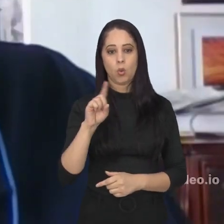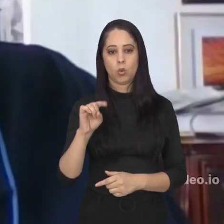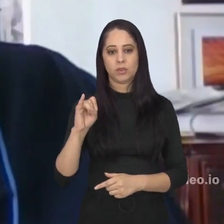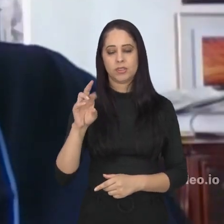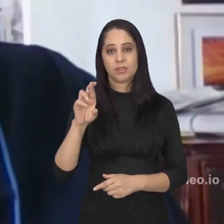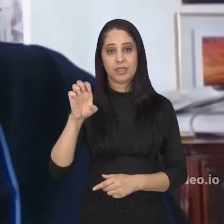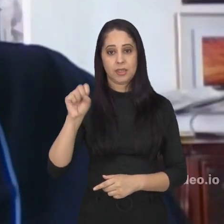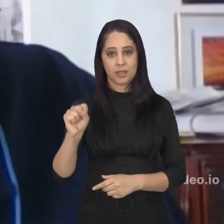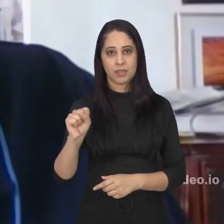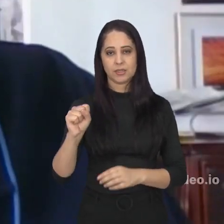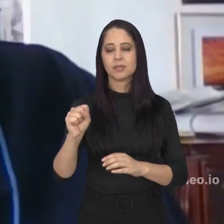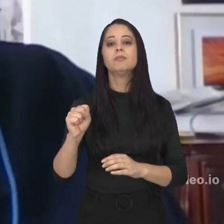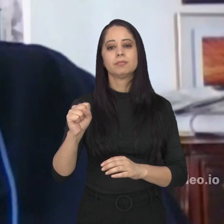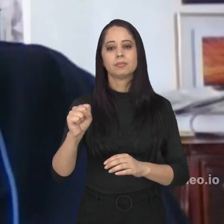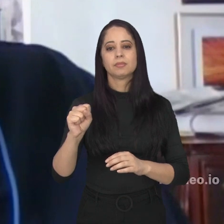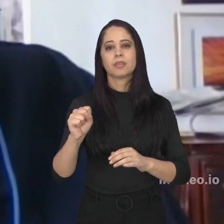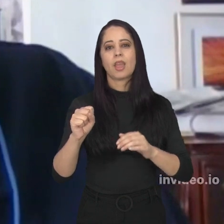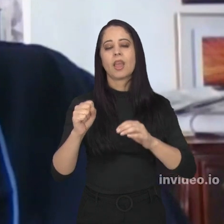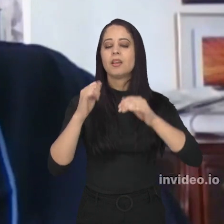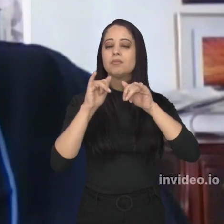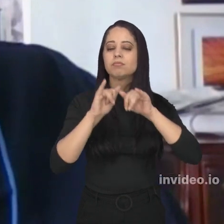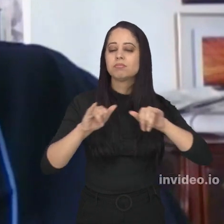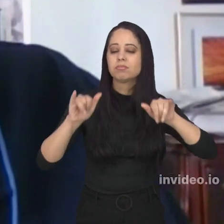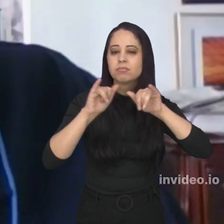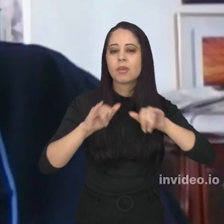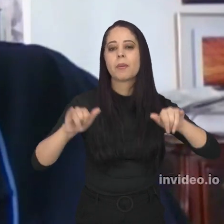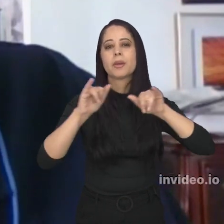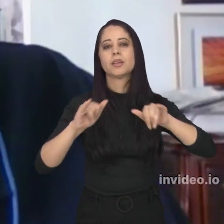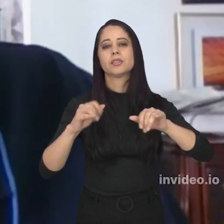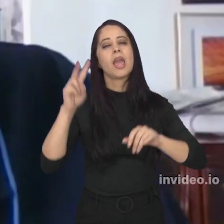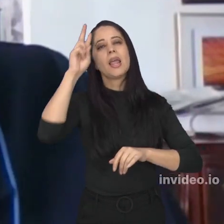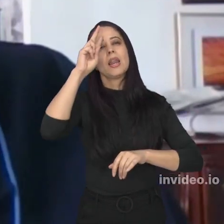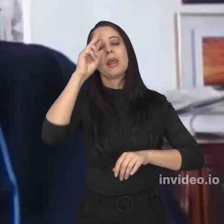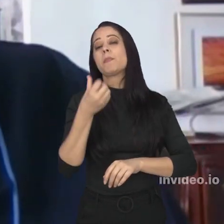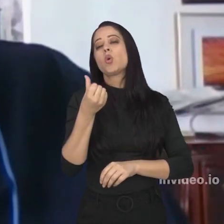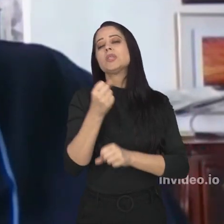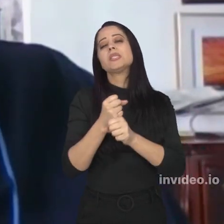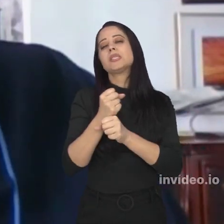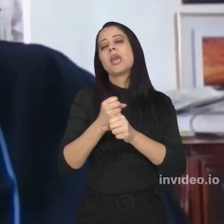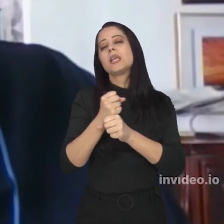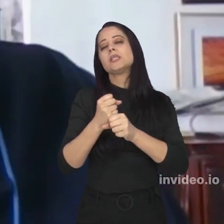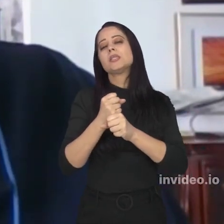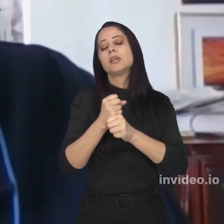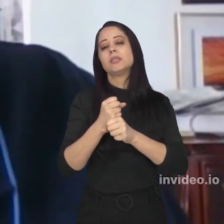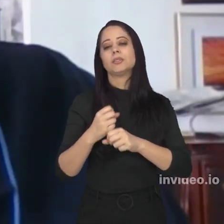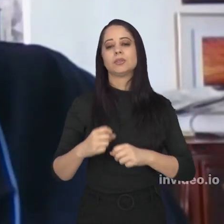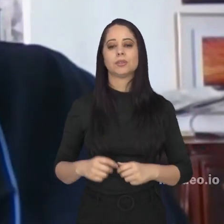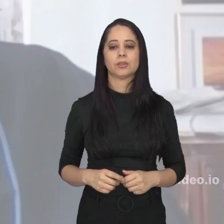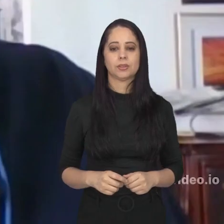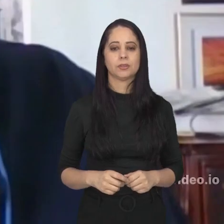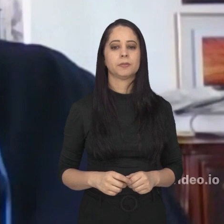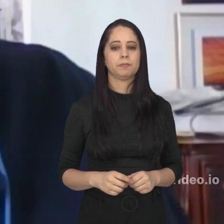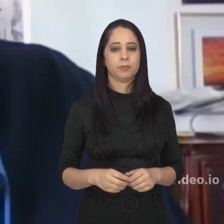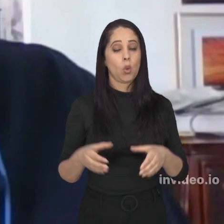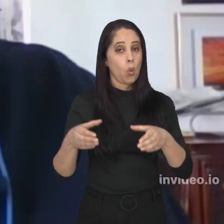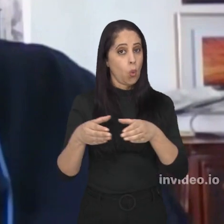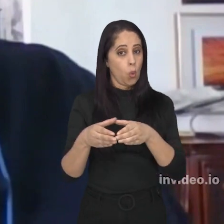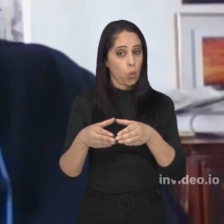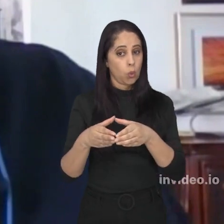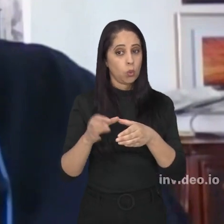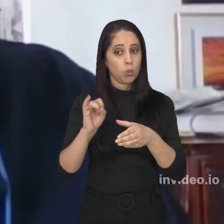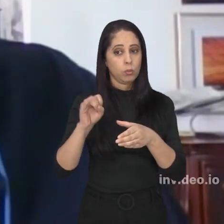importância desta honraria recebida pela associação. Esta honraria, proporcionada pelo vereador Zé Luiz